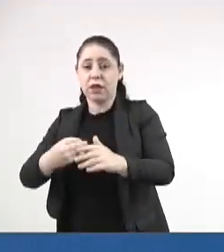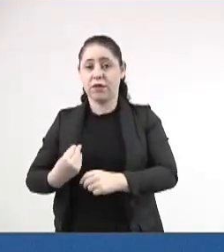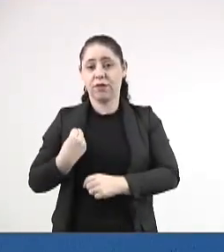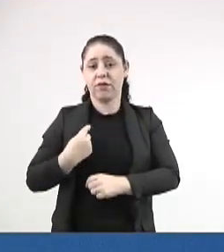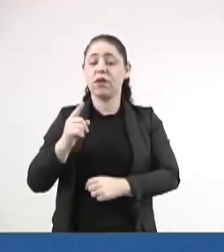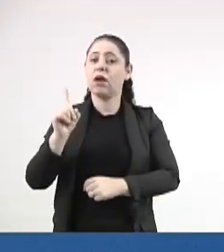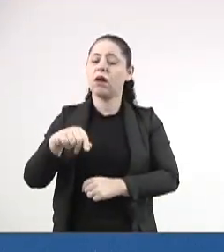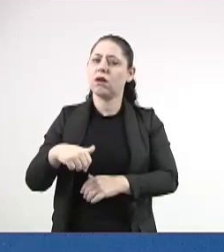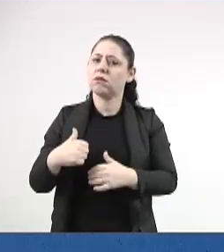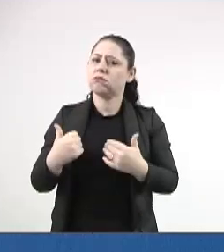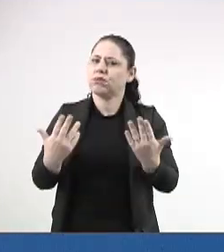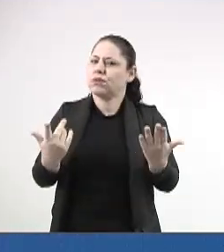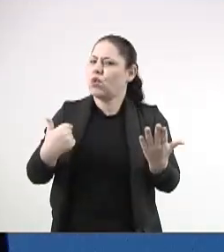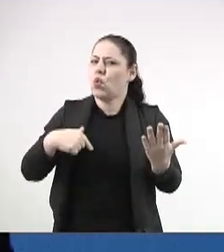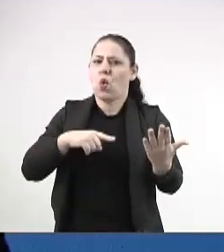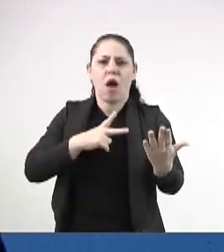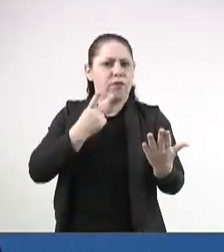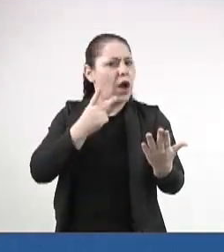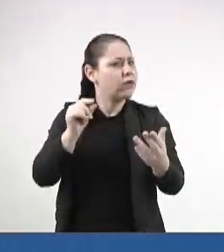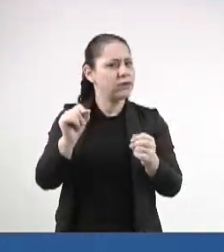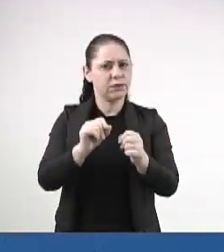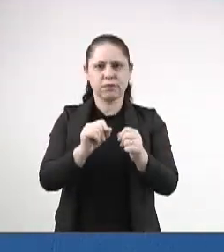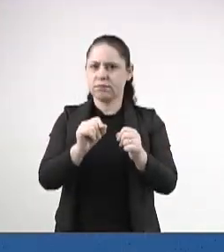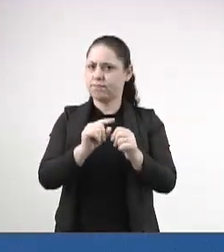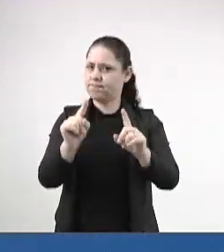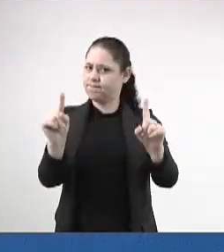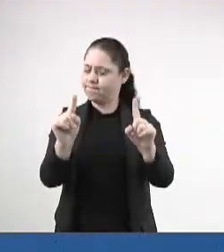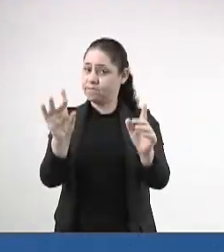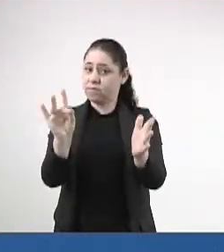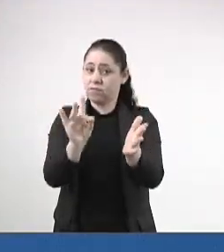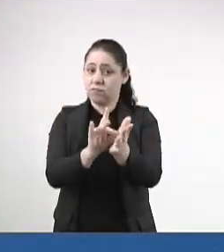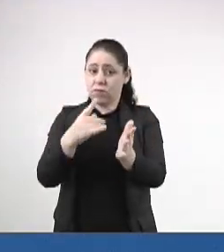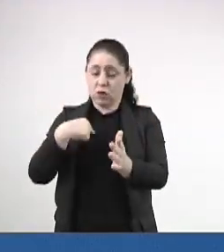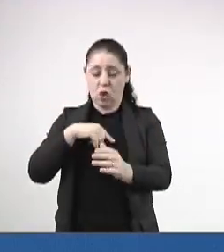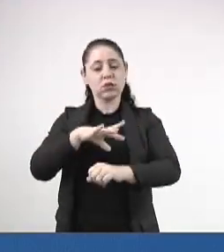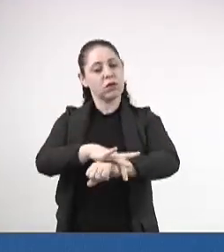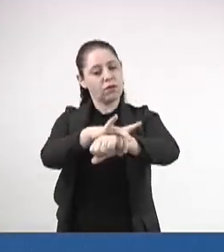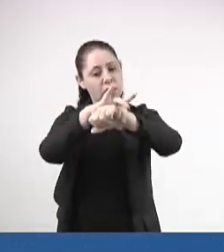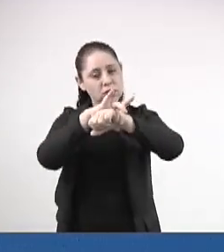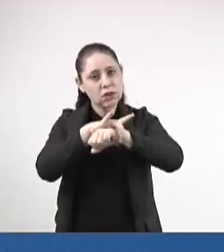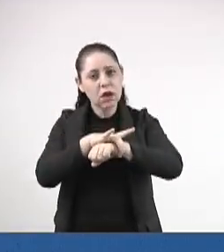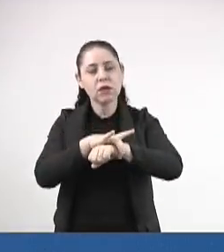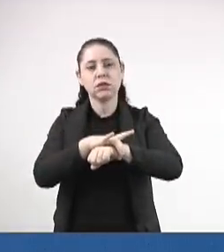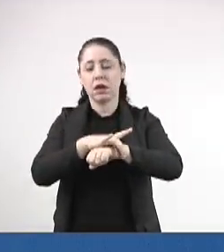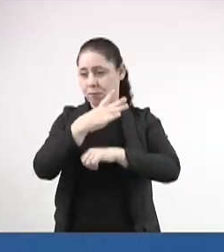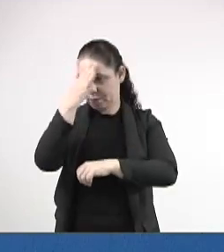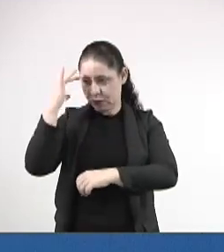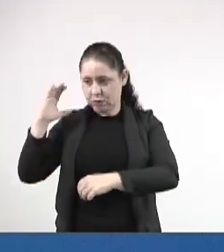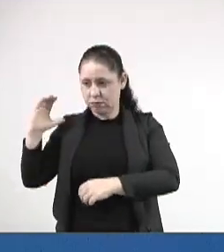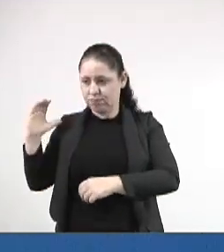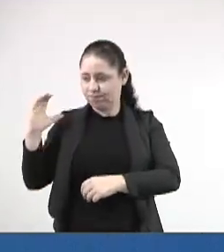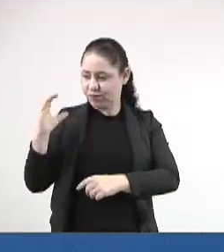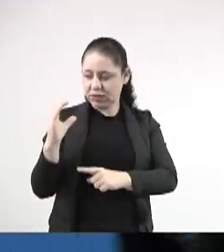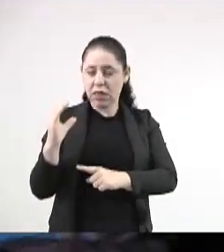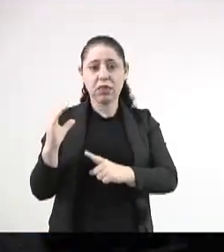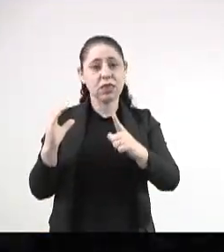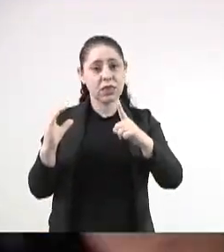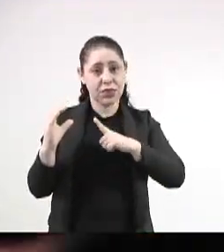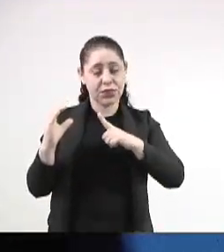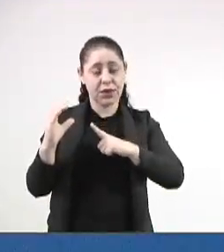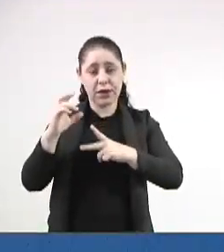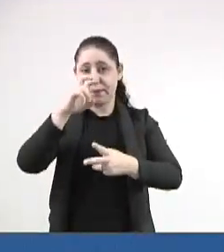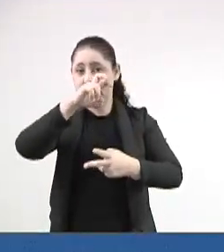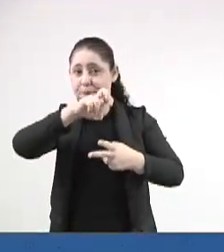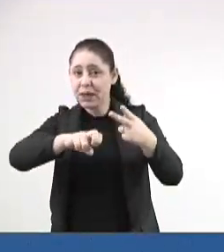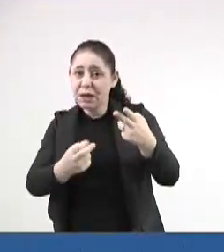é algo que nós não estamos fazendo. Na verdade, nós defendemos que esses estupradores recebam uma